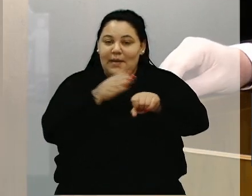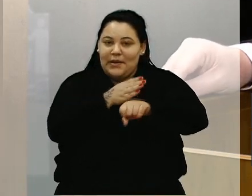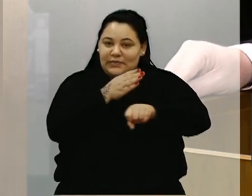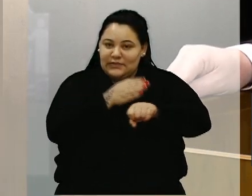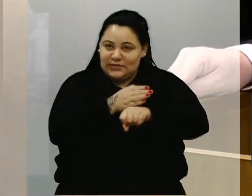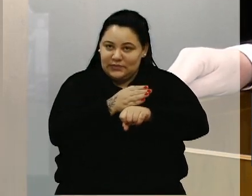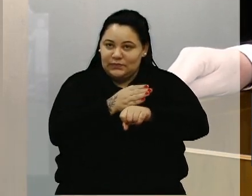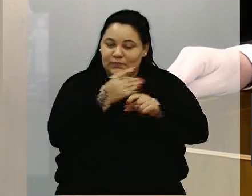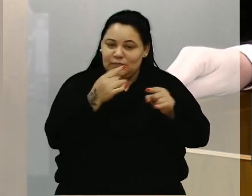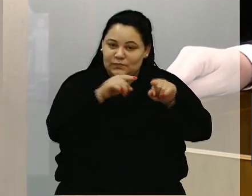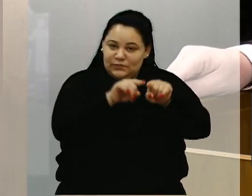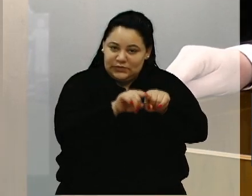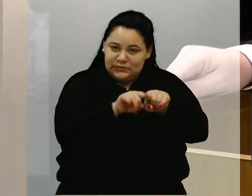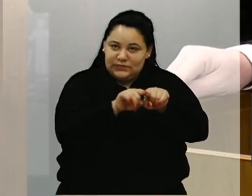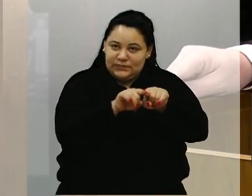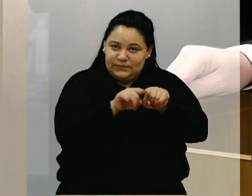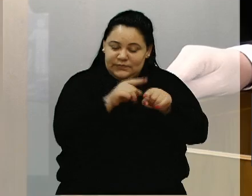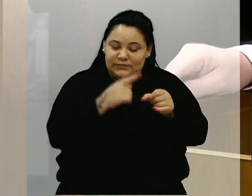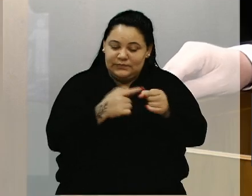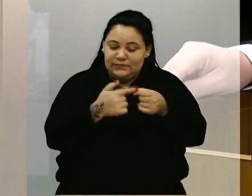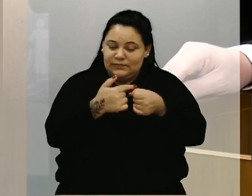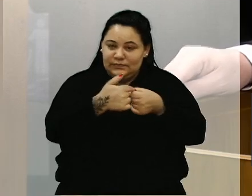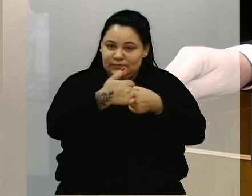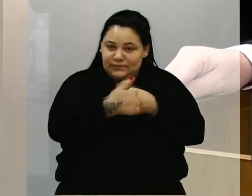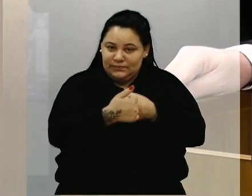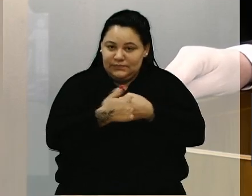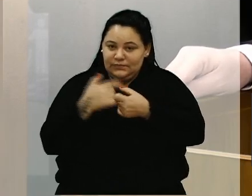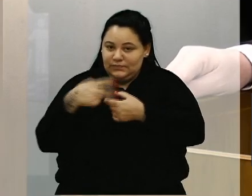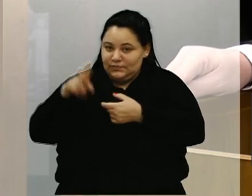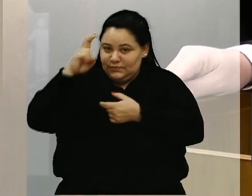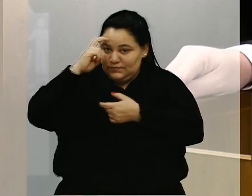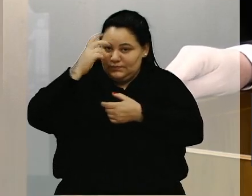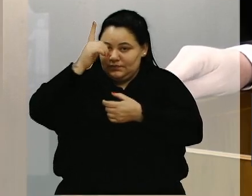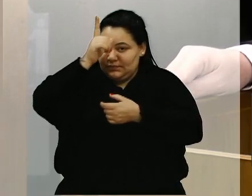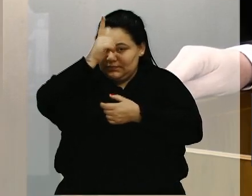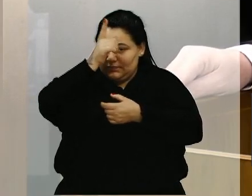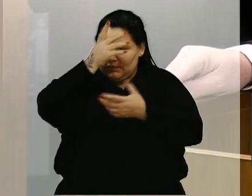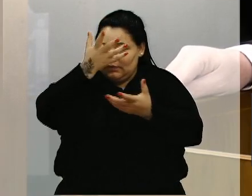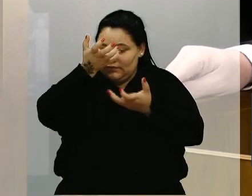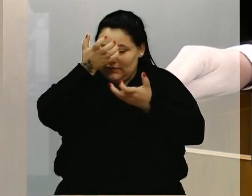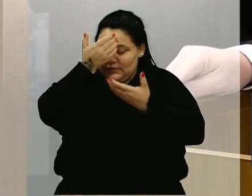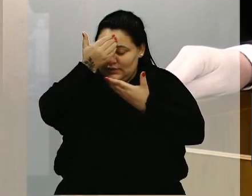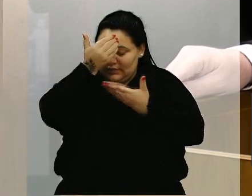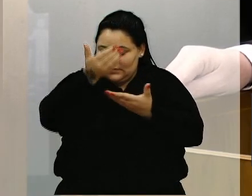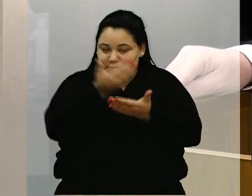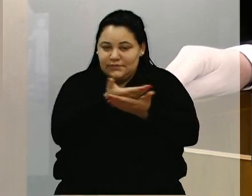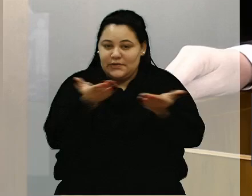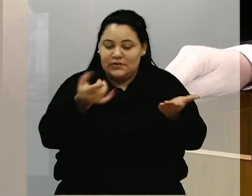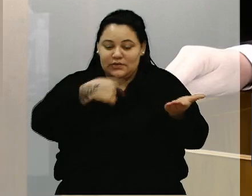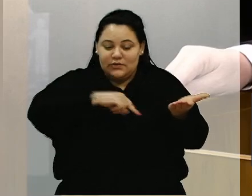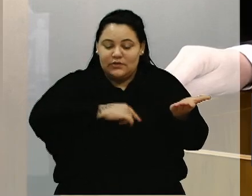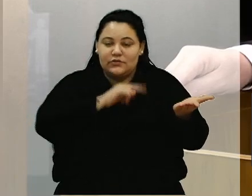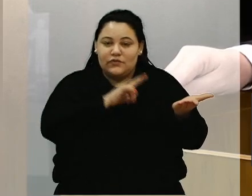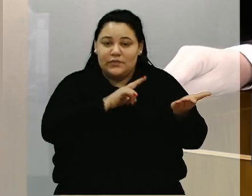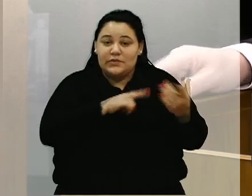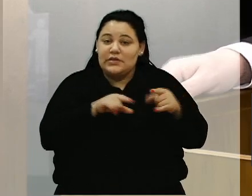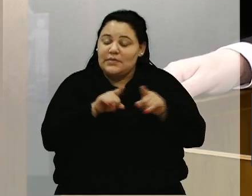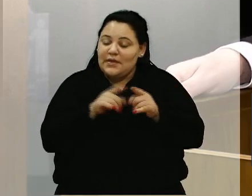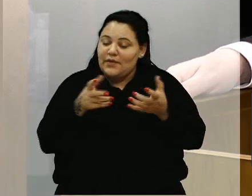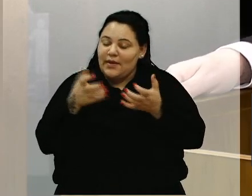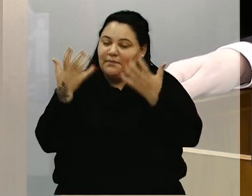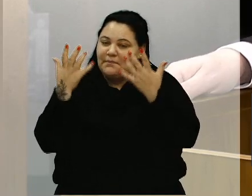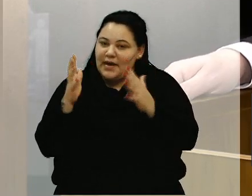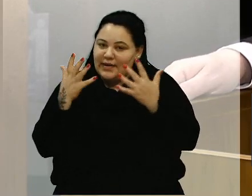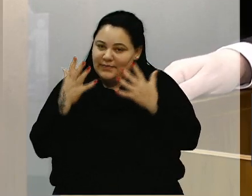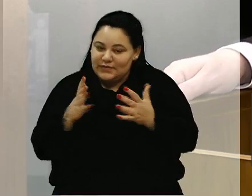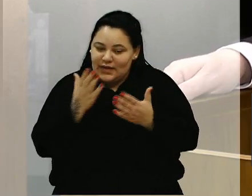de origem alemã. Então aqui, presidente, queria agradecer o espaço que tivemos e também parabenizar